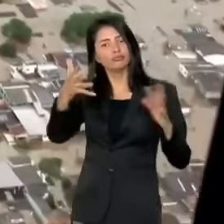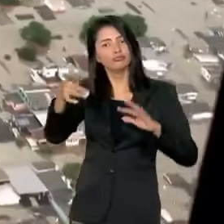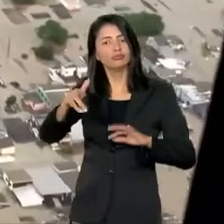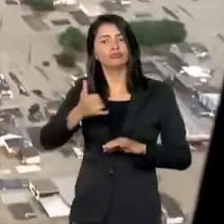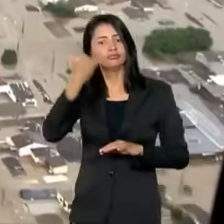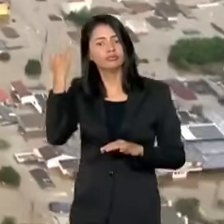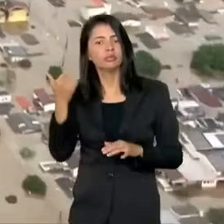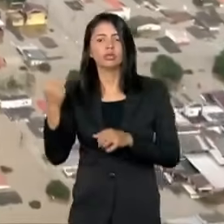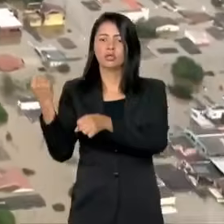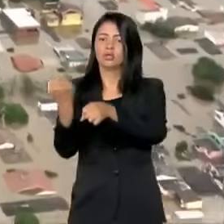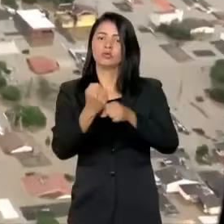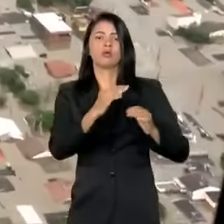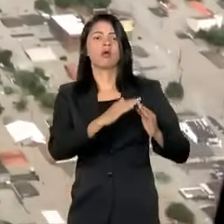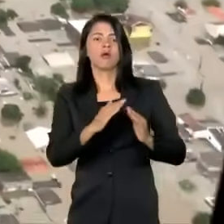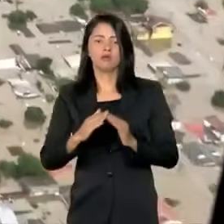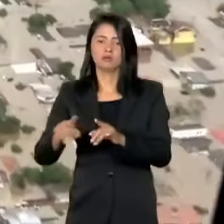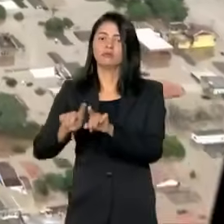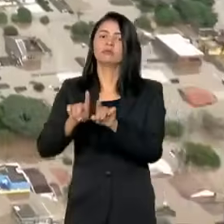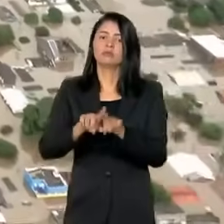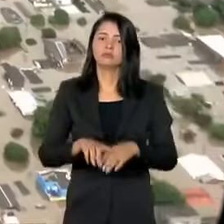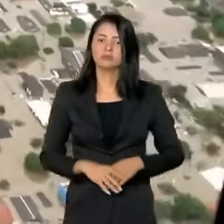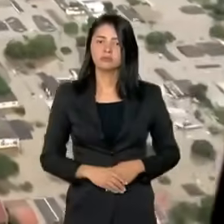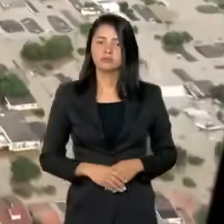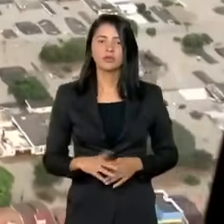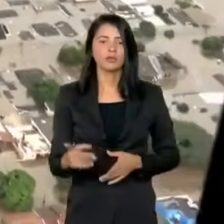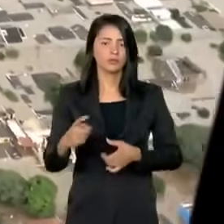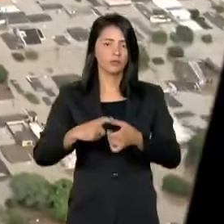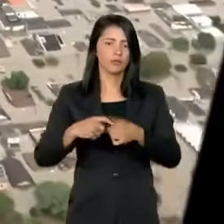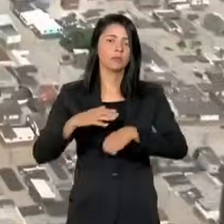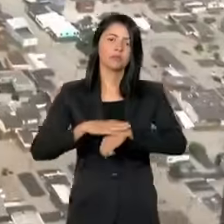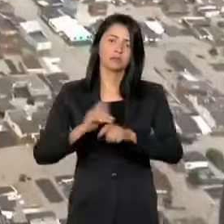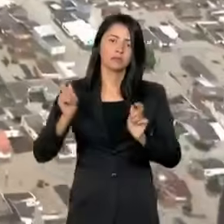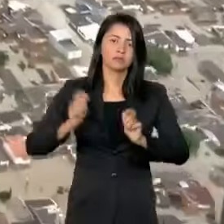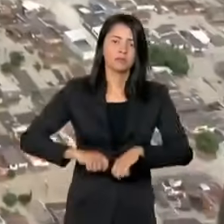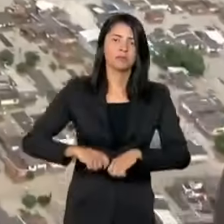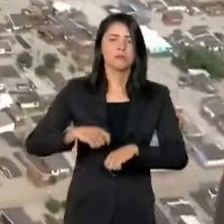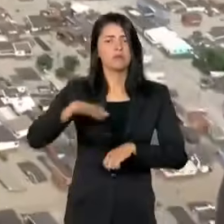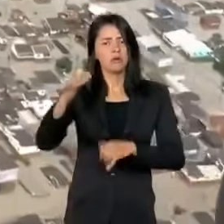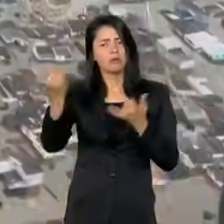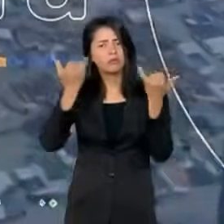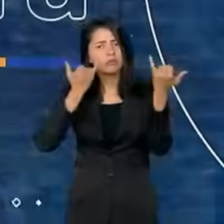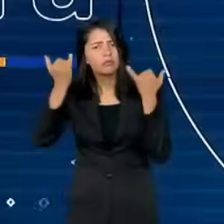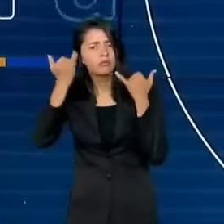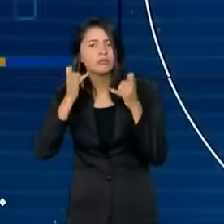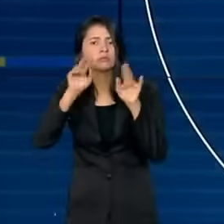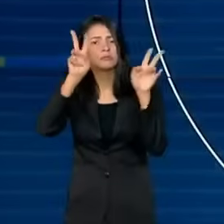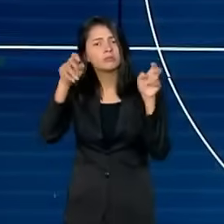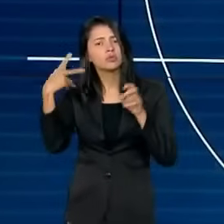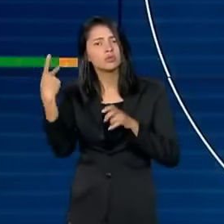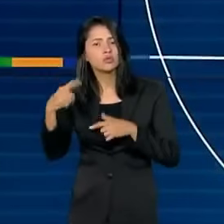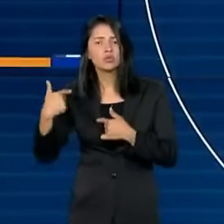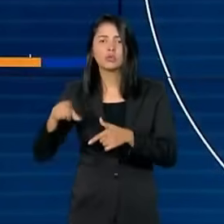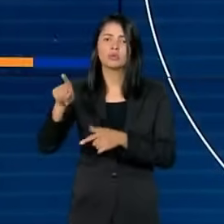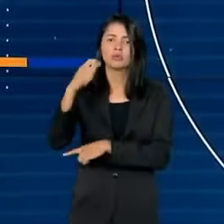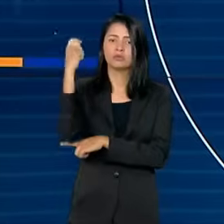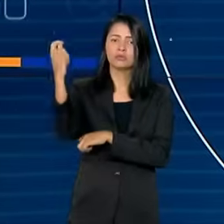e reconstruir casas. Nós voltamos a qualquer momento com mais informações sobre as ações